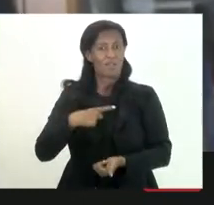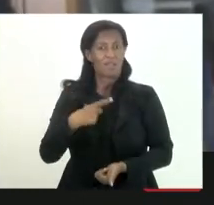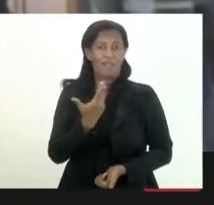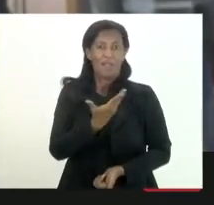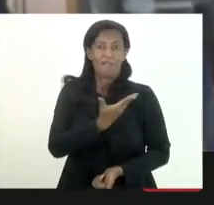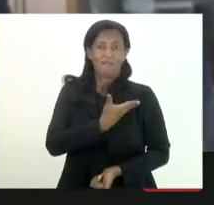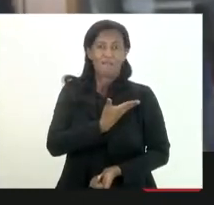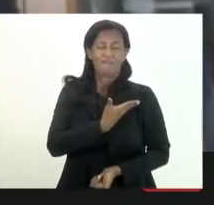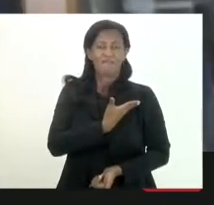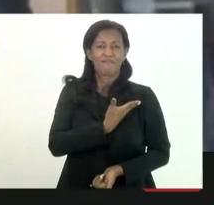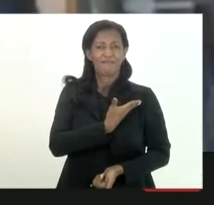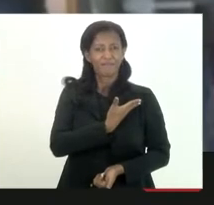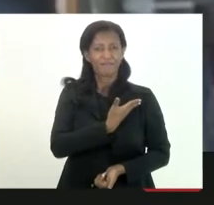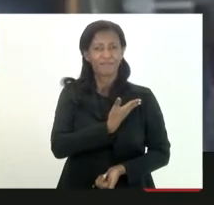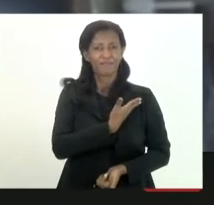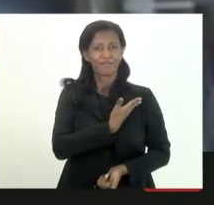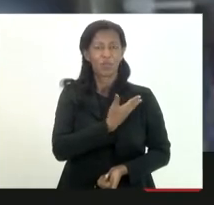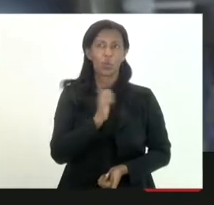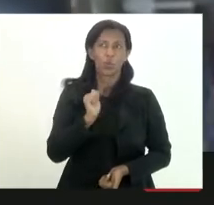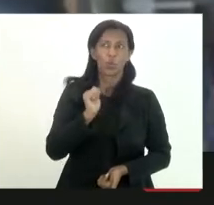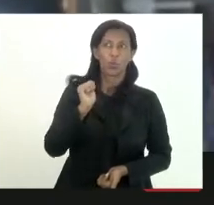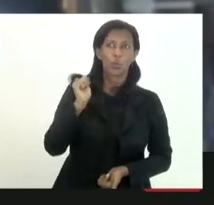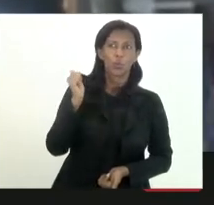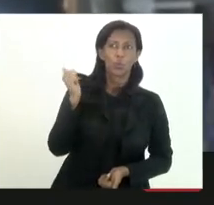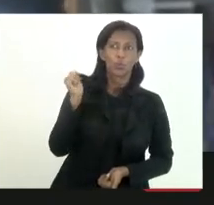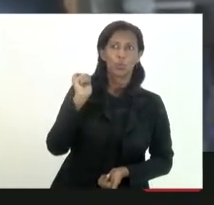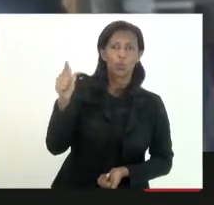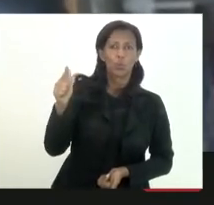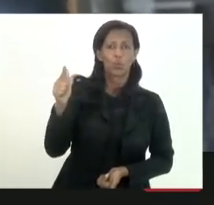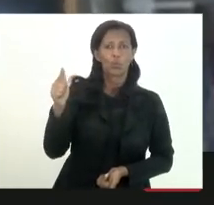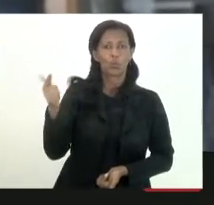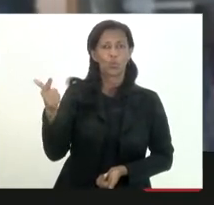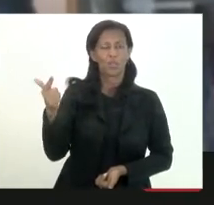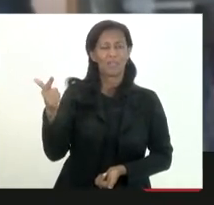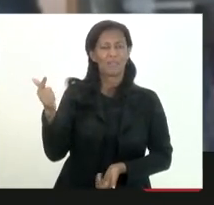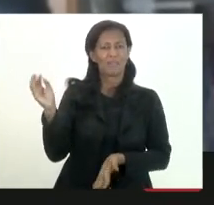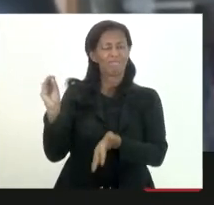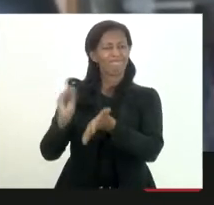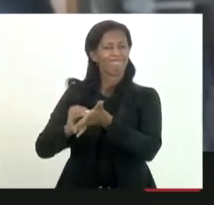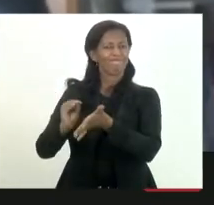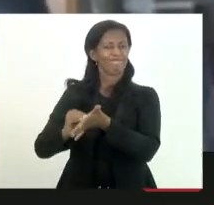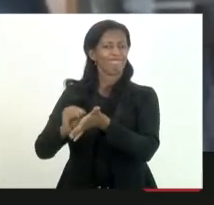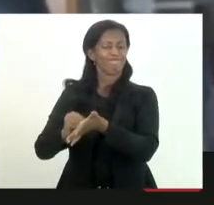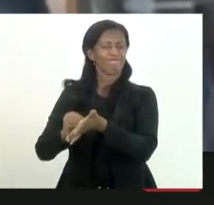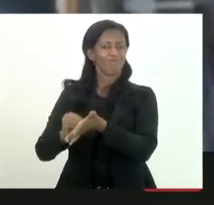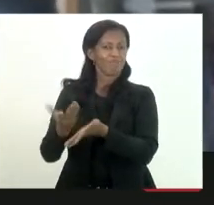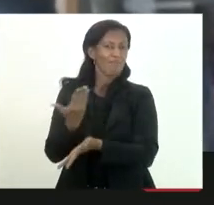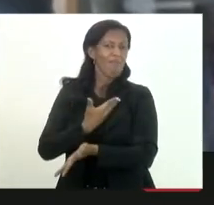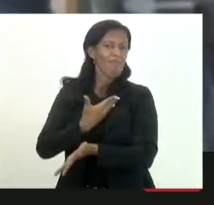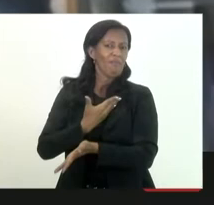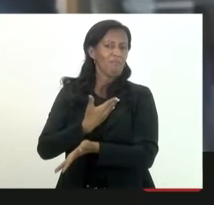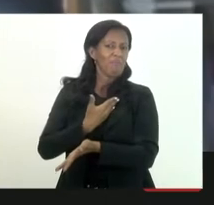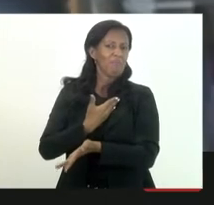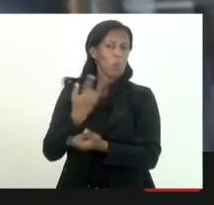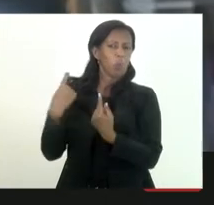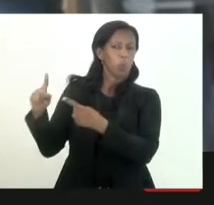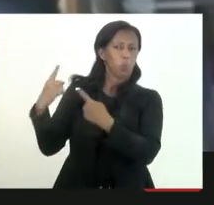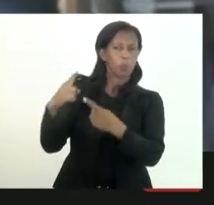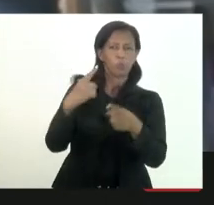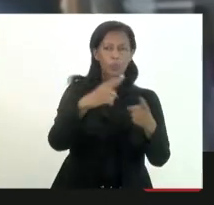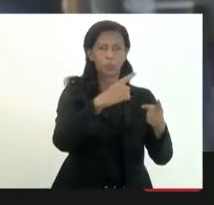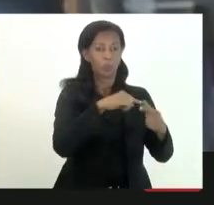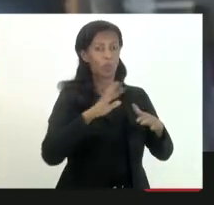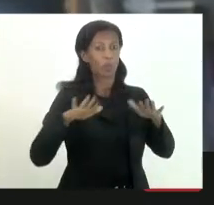do que manter uma inimizade. E quando